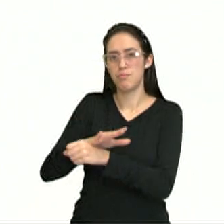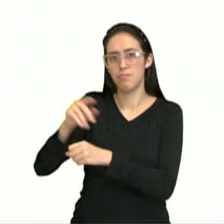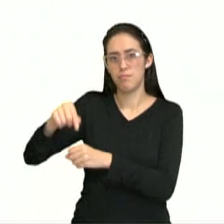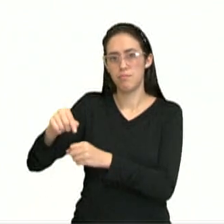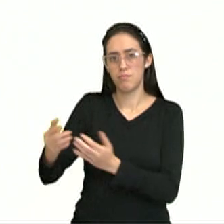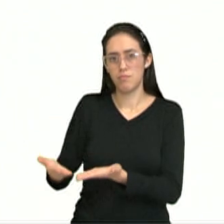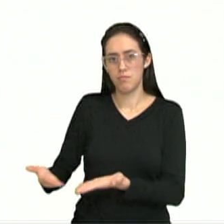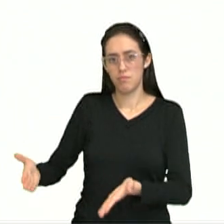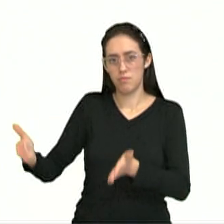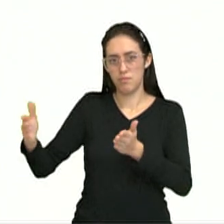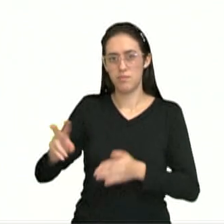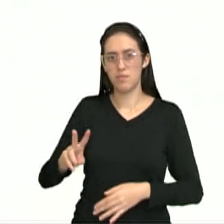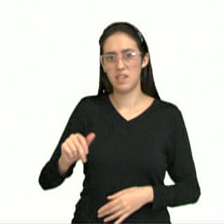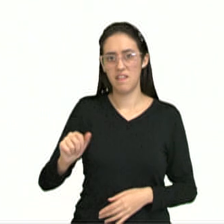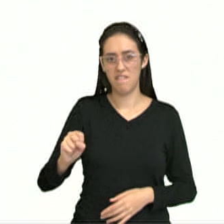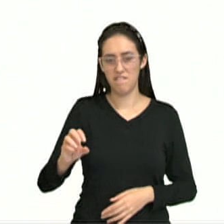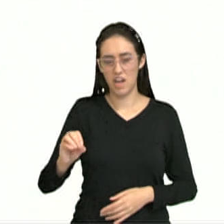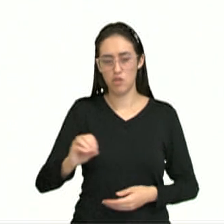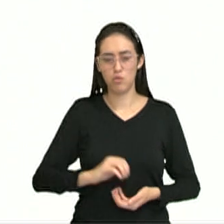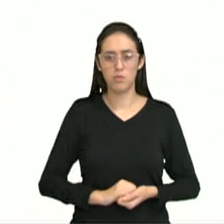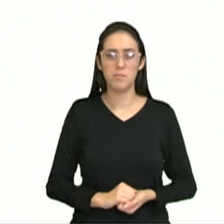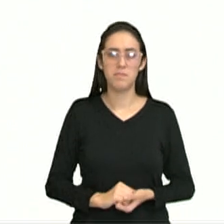caber dentro desse nosso